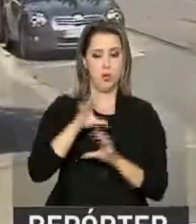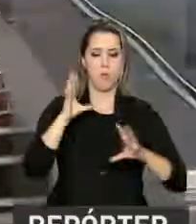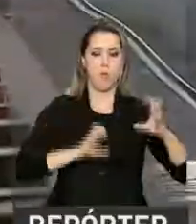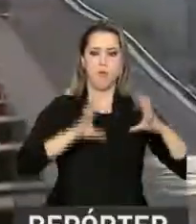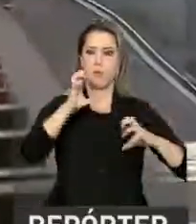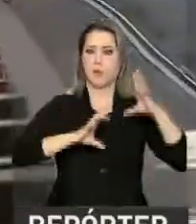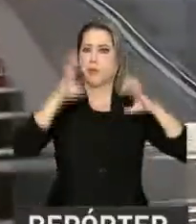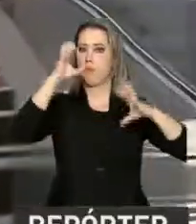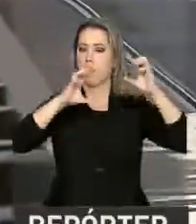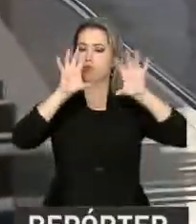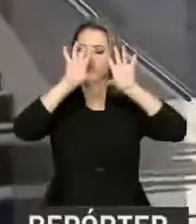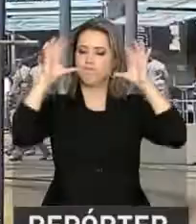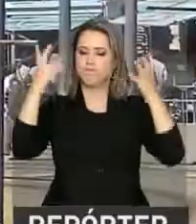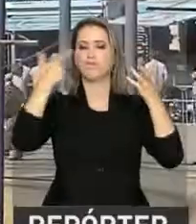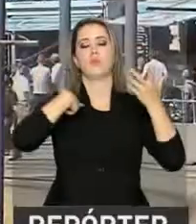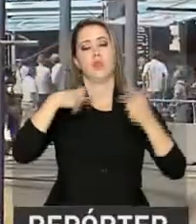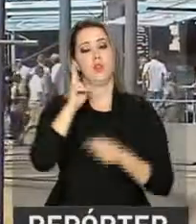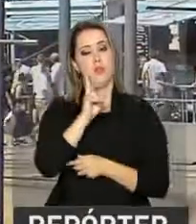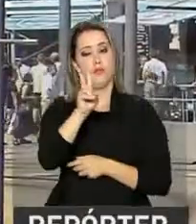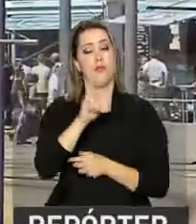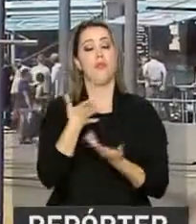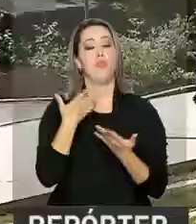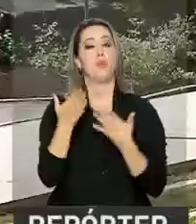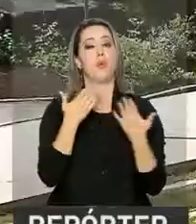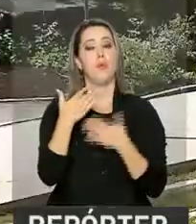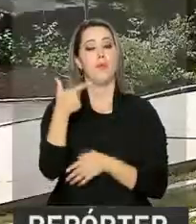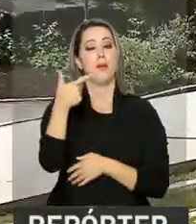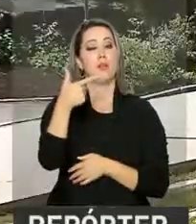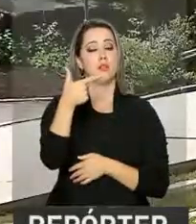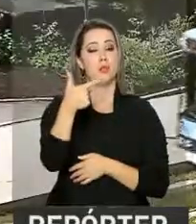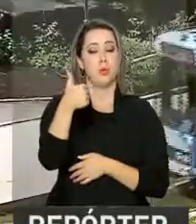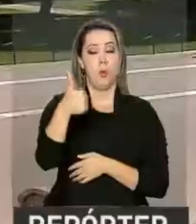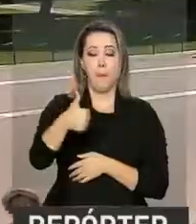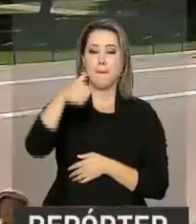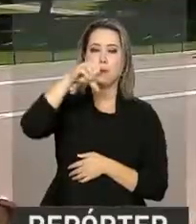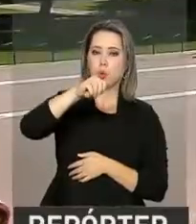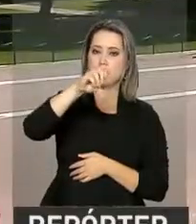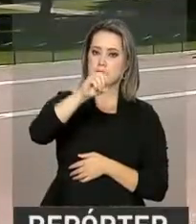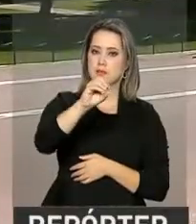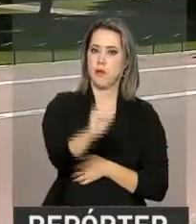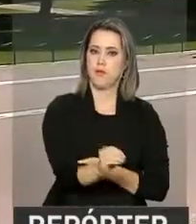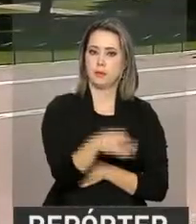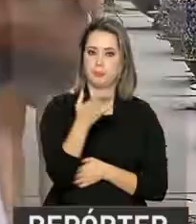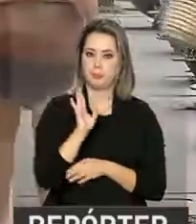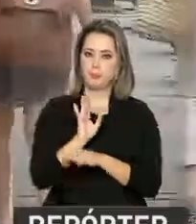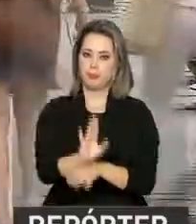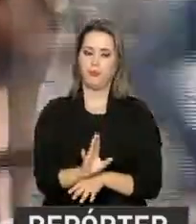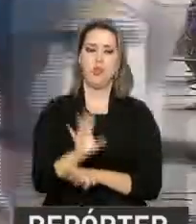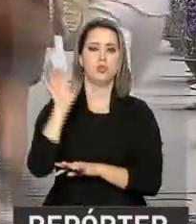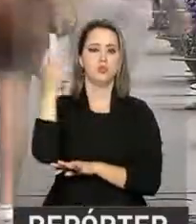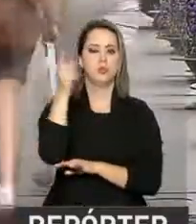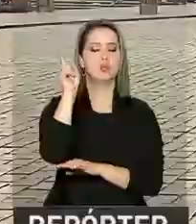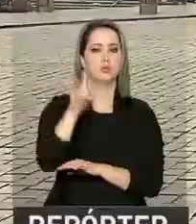estufa na atmosfera considerando os níveis do fim da década de 90 a cooperação ambiental é um dos